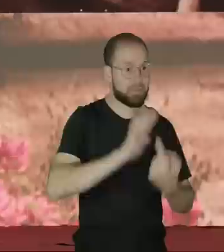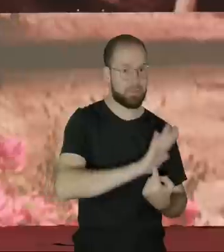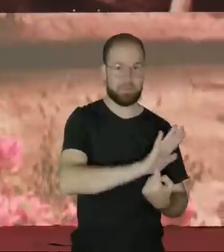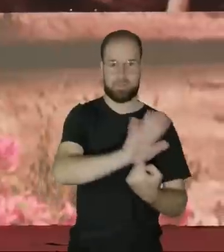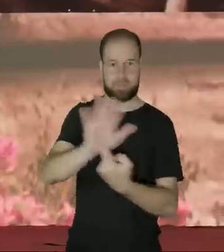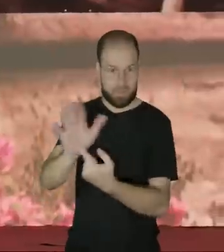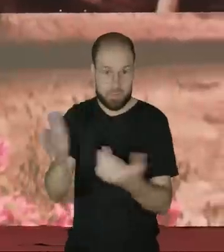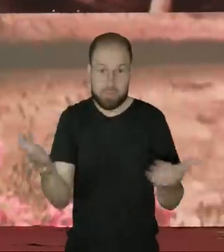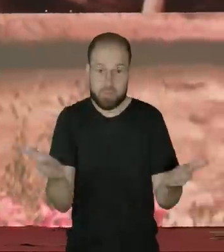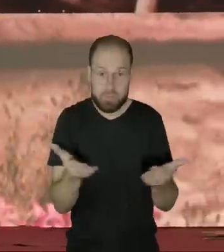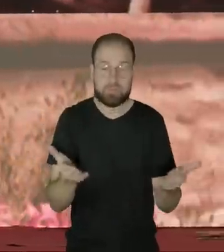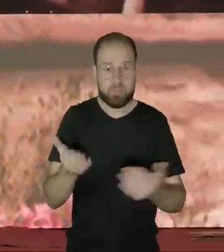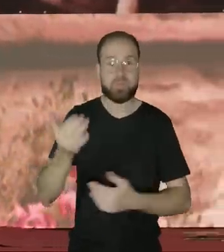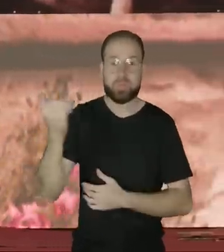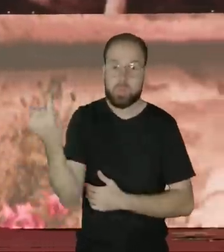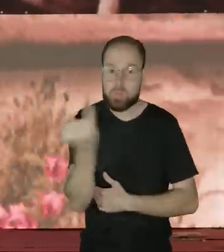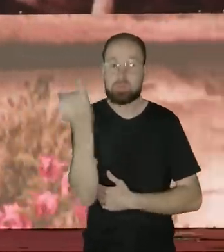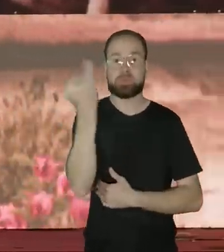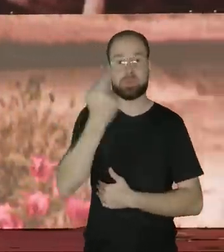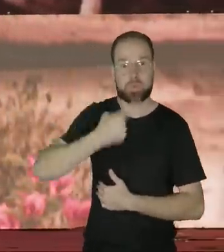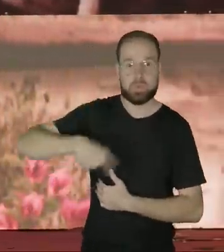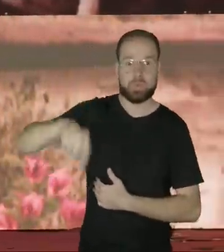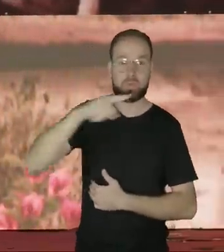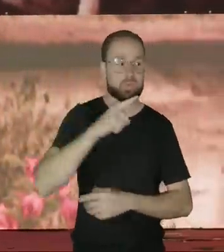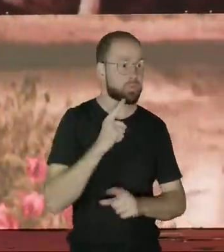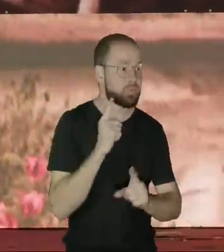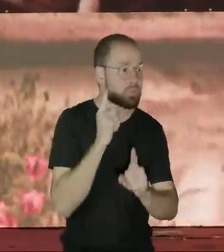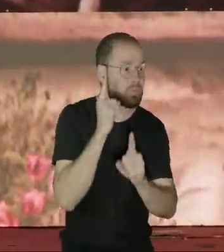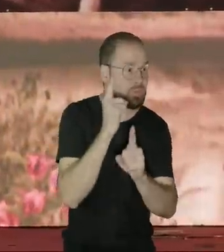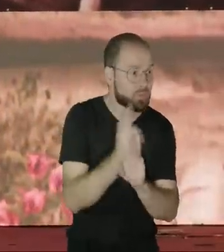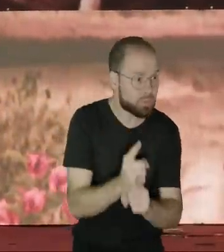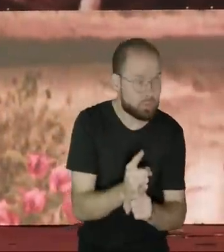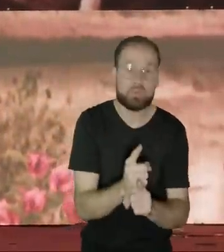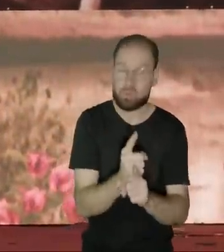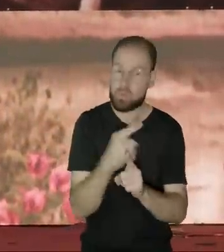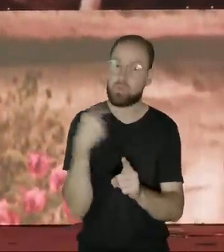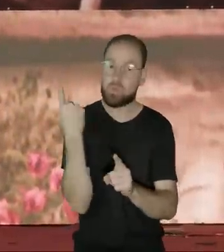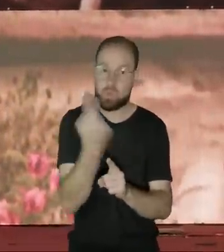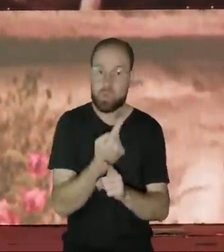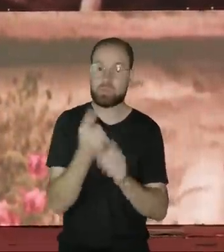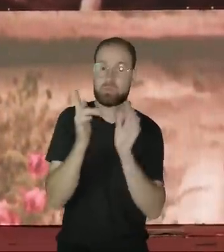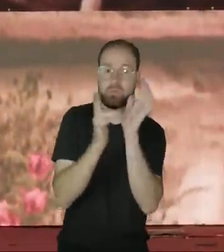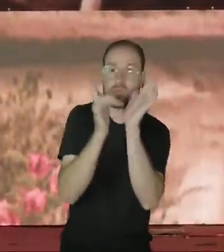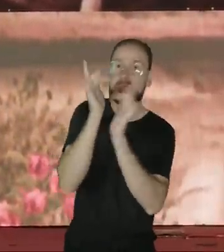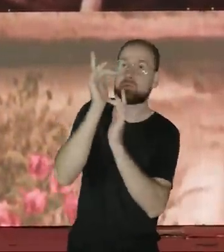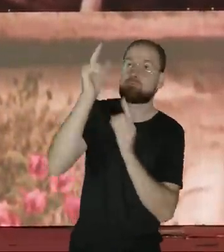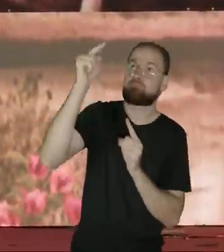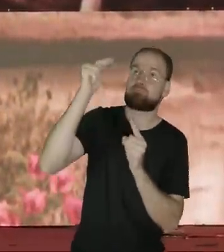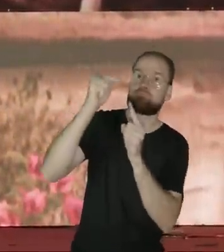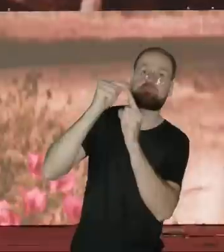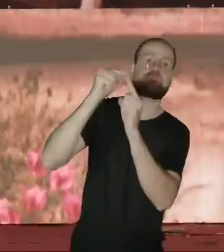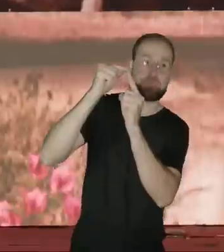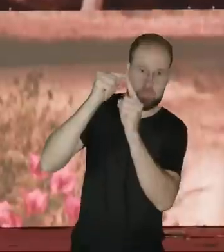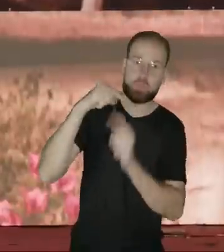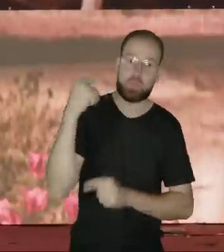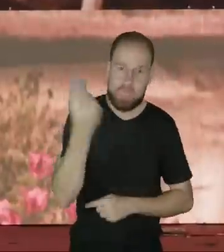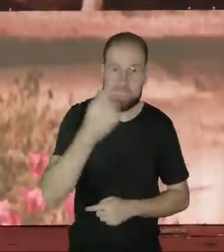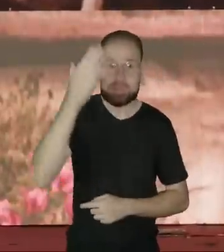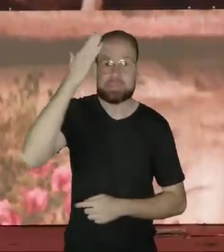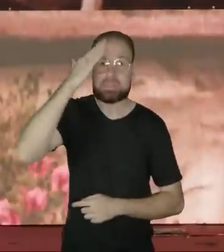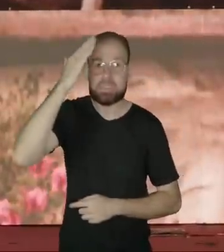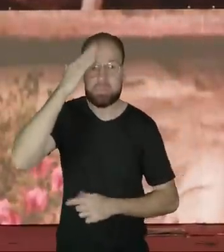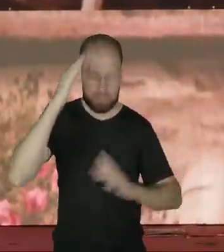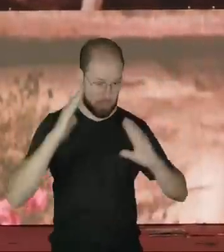nós entrarmos na vida de Cristo, entendermos a vida de Cristo, sabermos tudo da